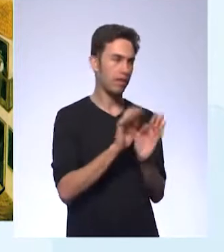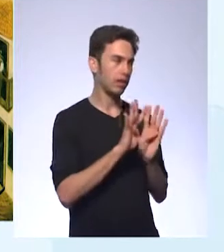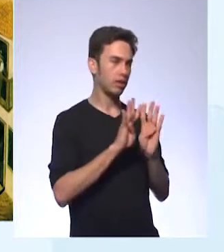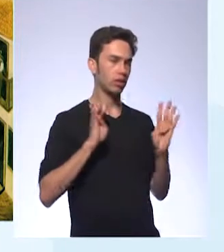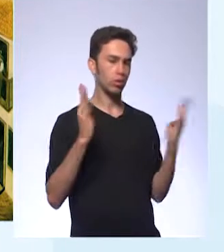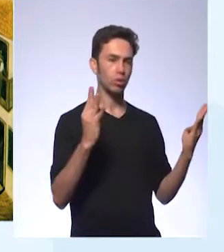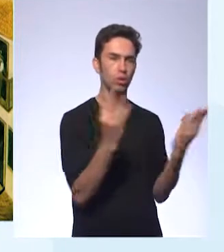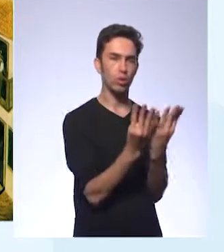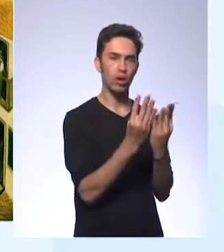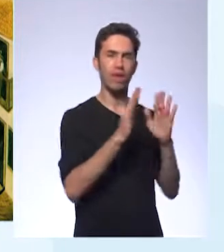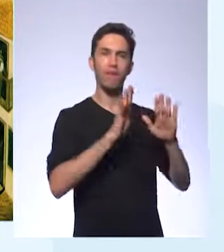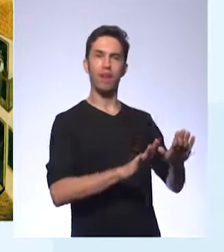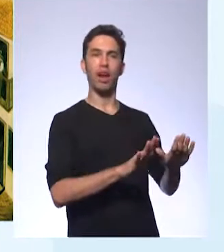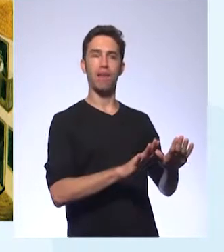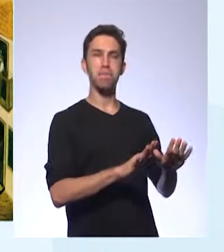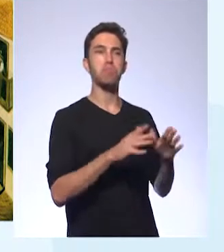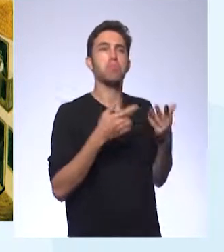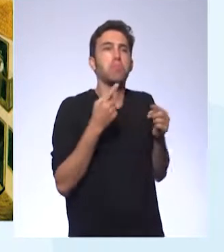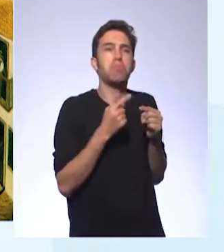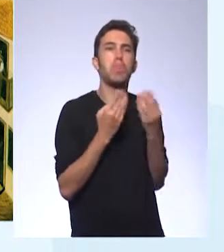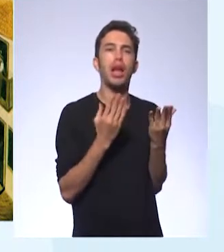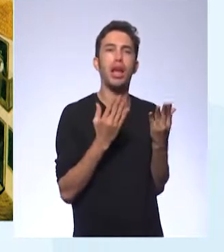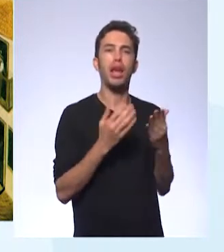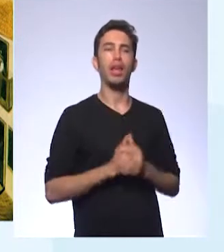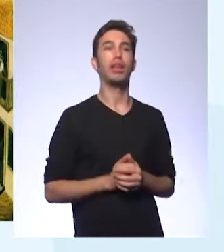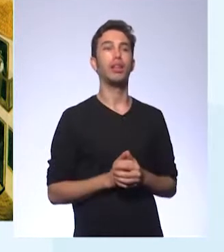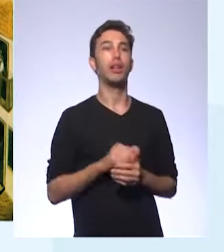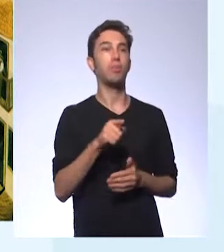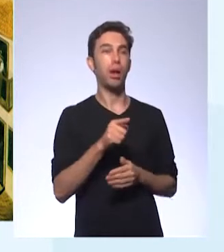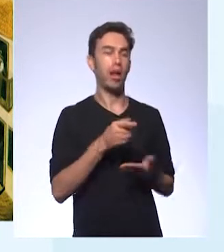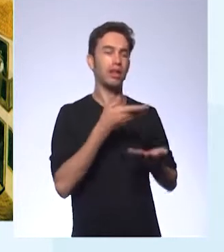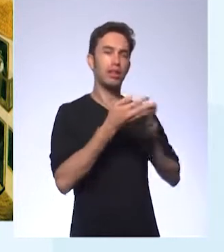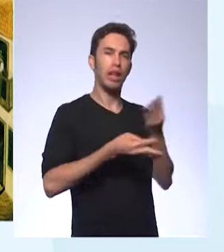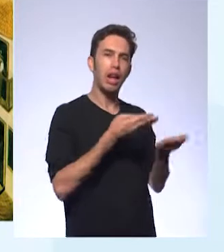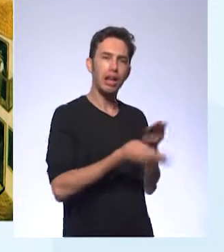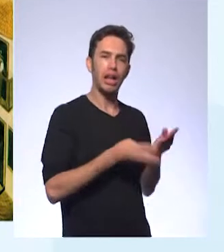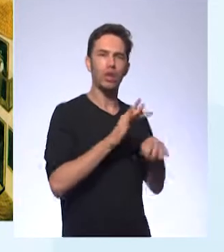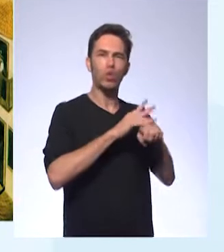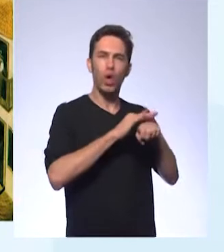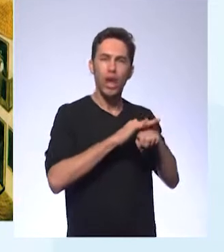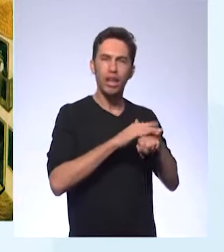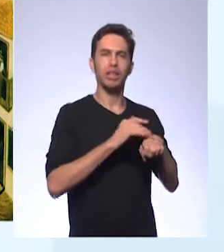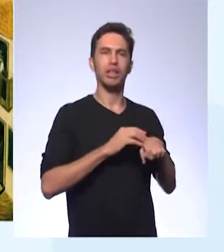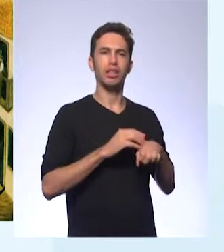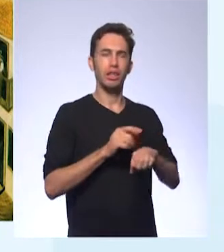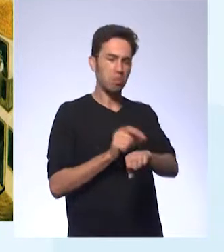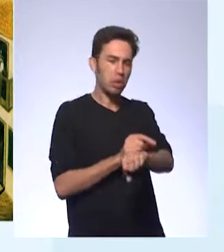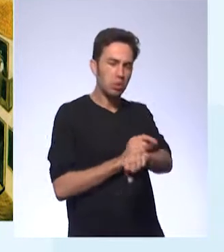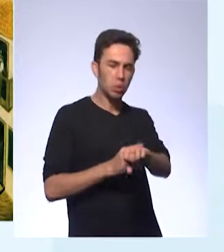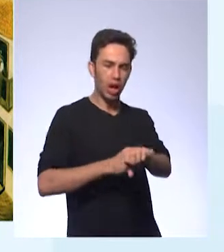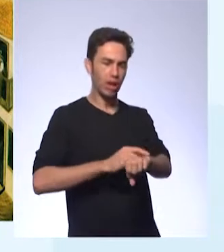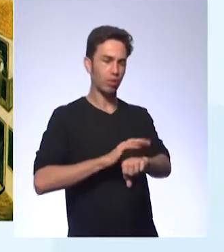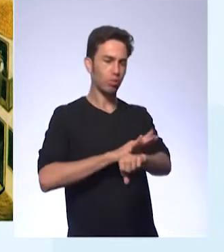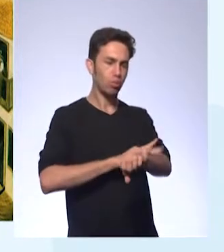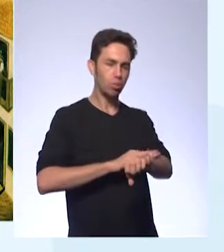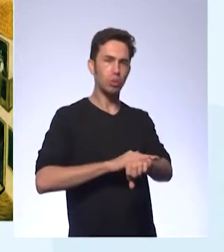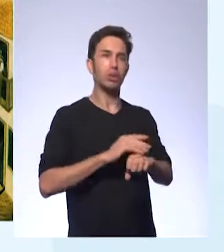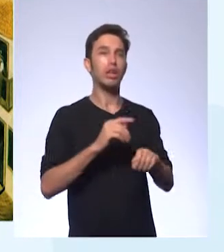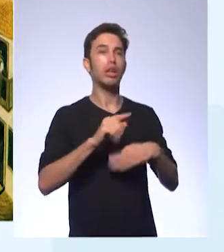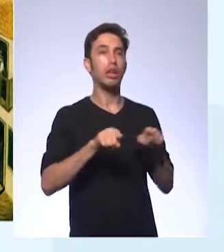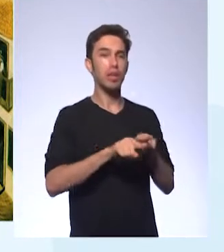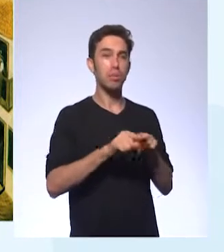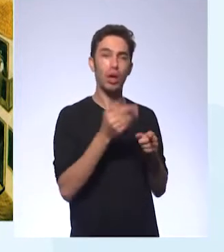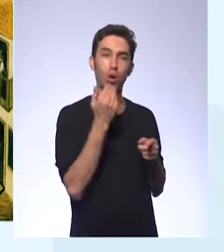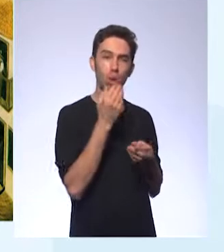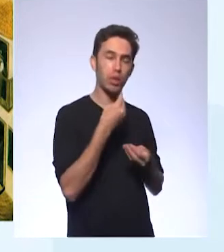quarentena. E esse objetivo era o quê? Tratar as doenças, curar feridas e alimentá-los,